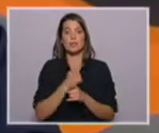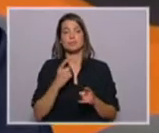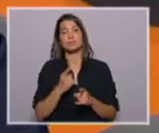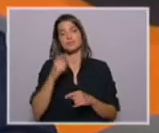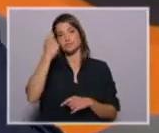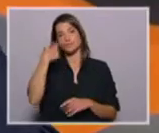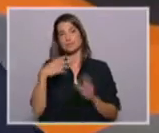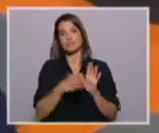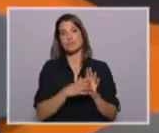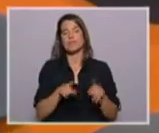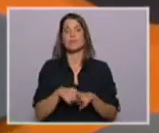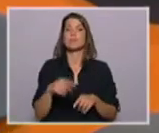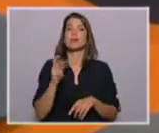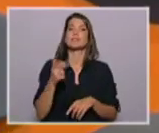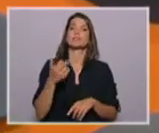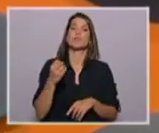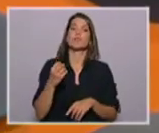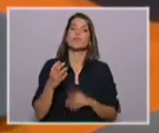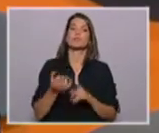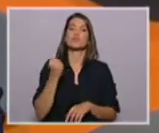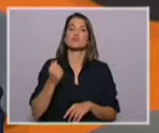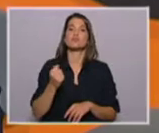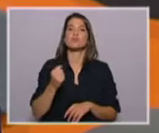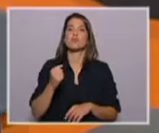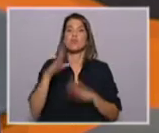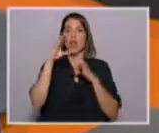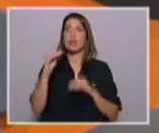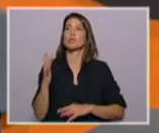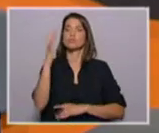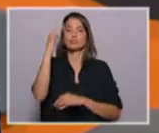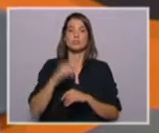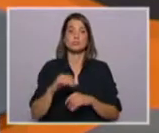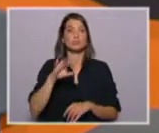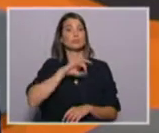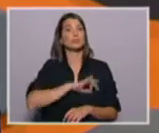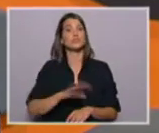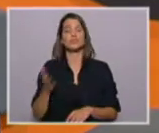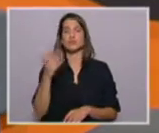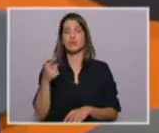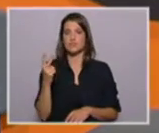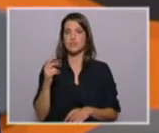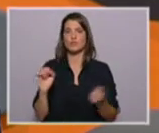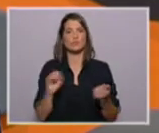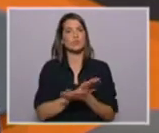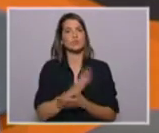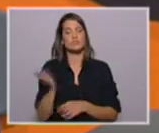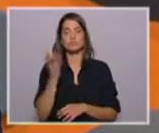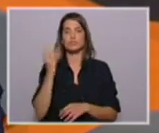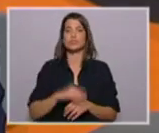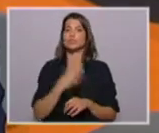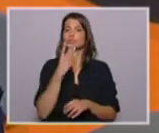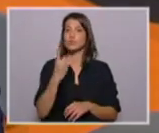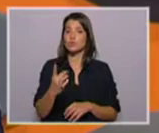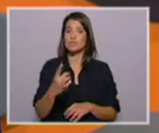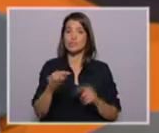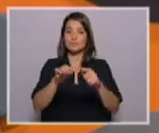anos também da conquista da Lua. Porque esteve sozinho, um grande profissional de televisão, um grande jornalista, esteve sozinho